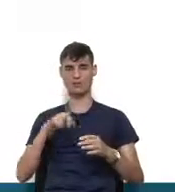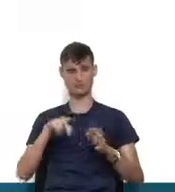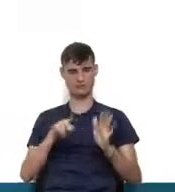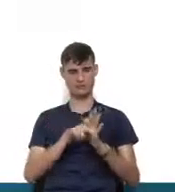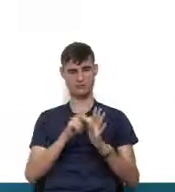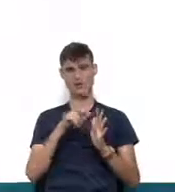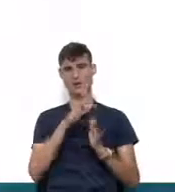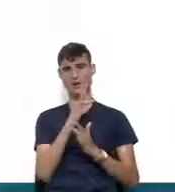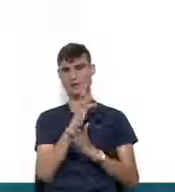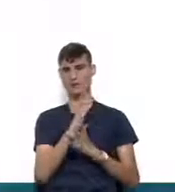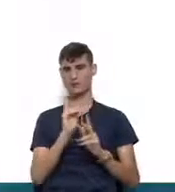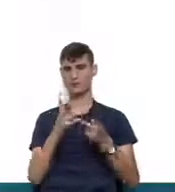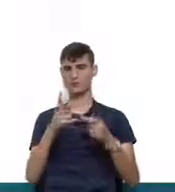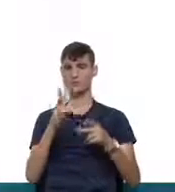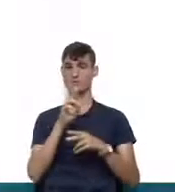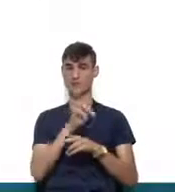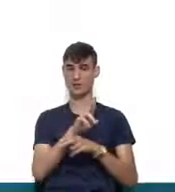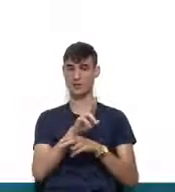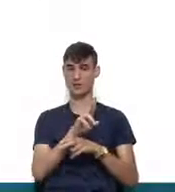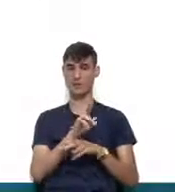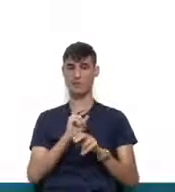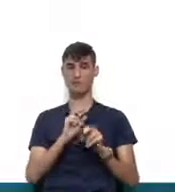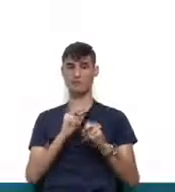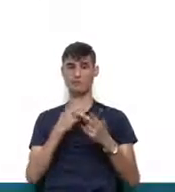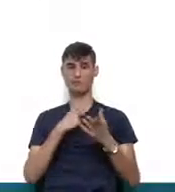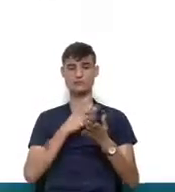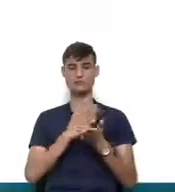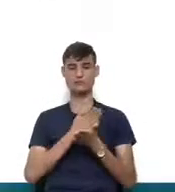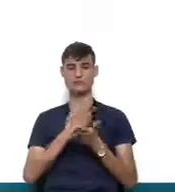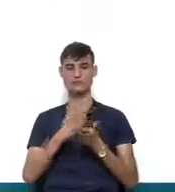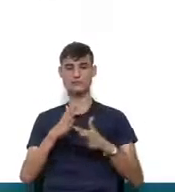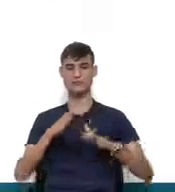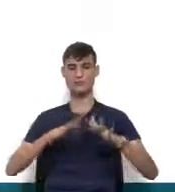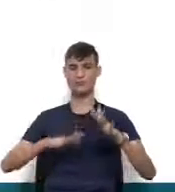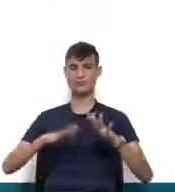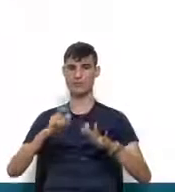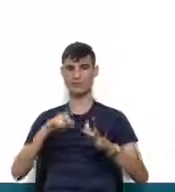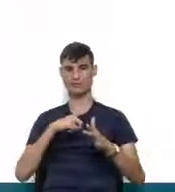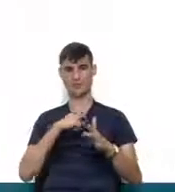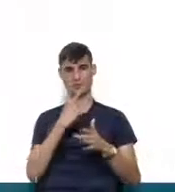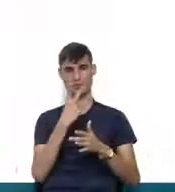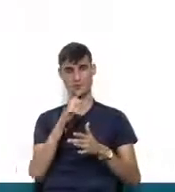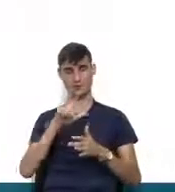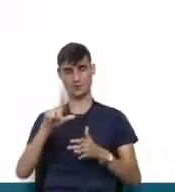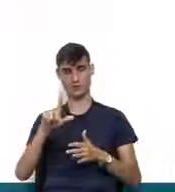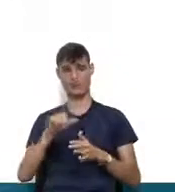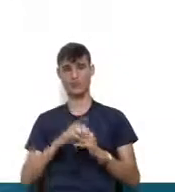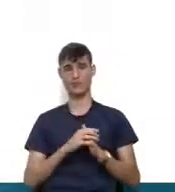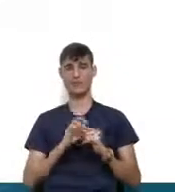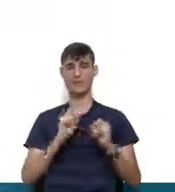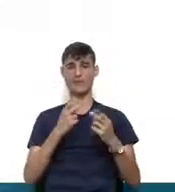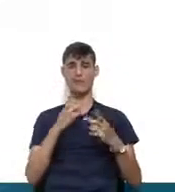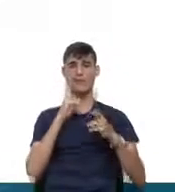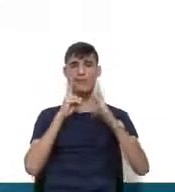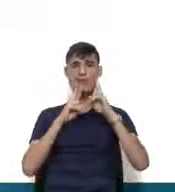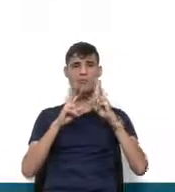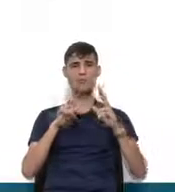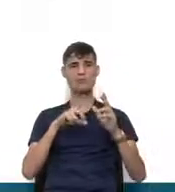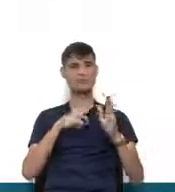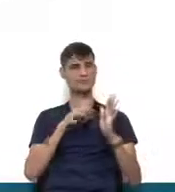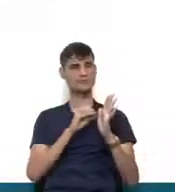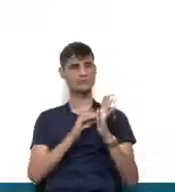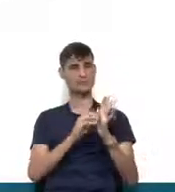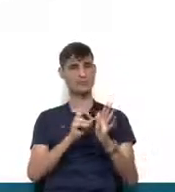f contínua em R, periódica com período 2L, considere ainda que a